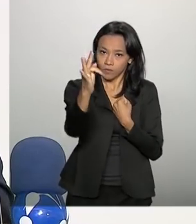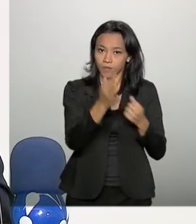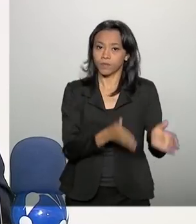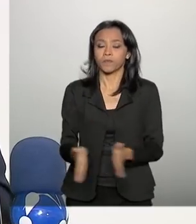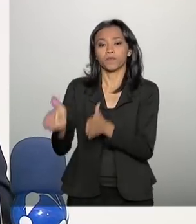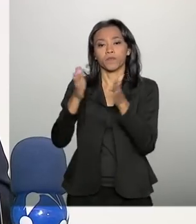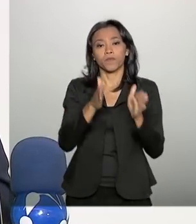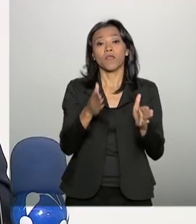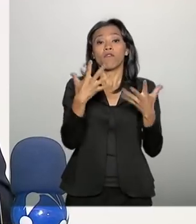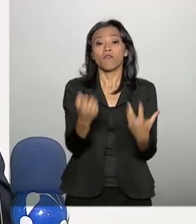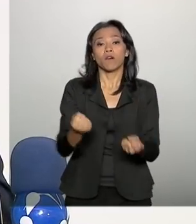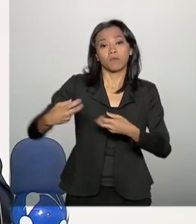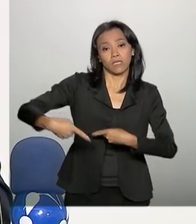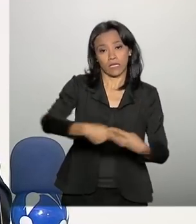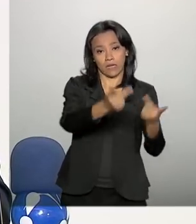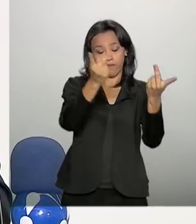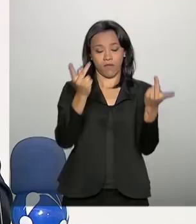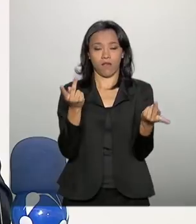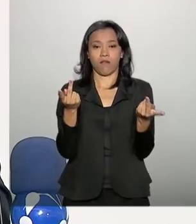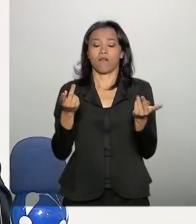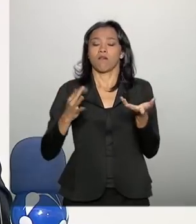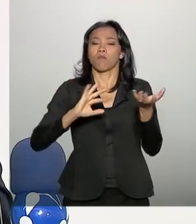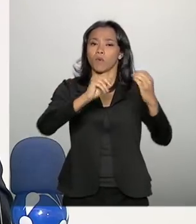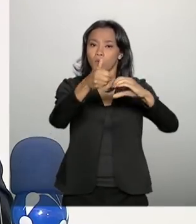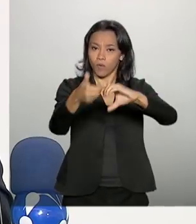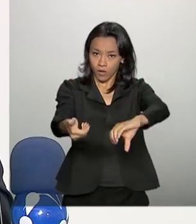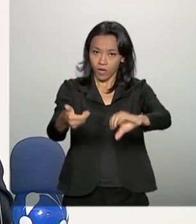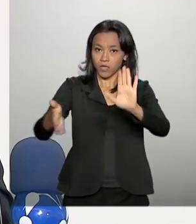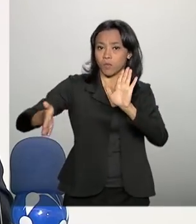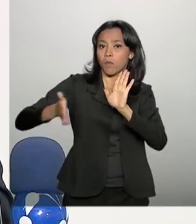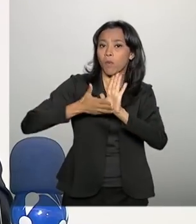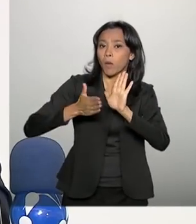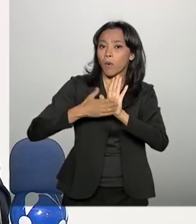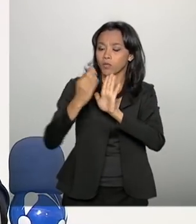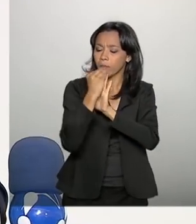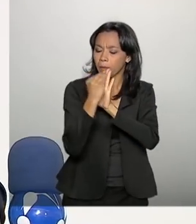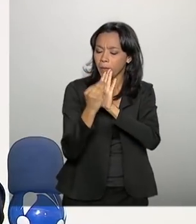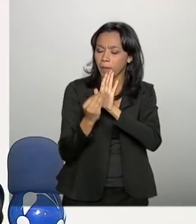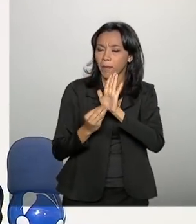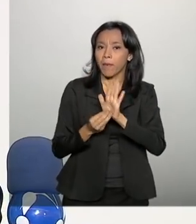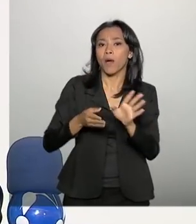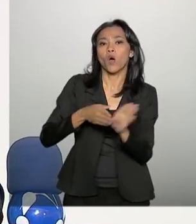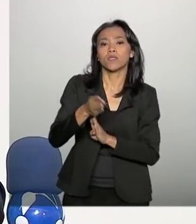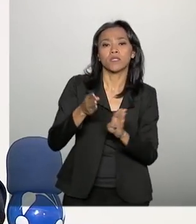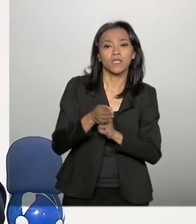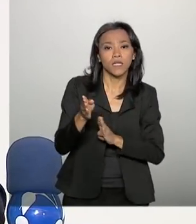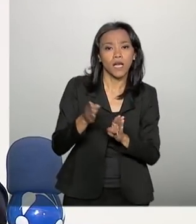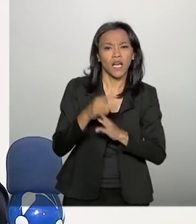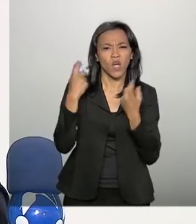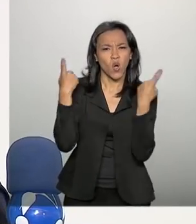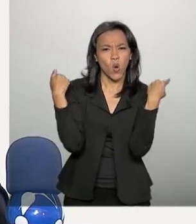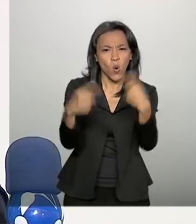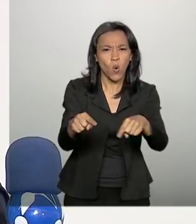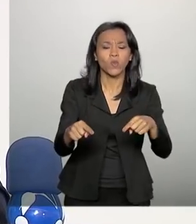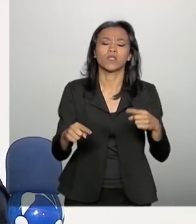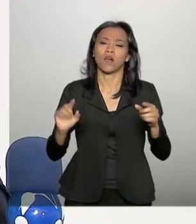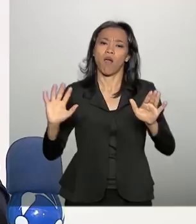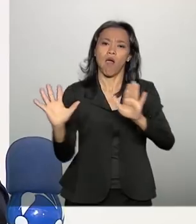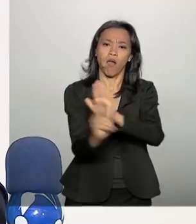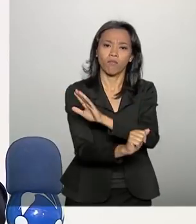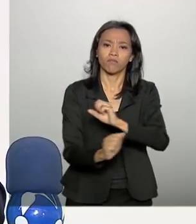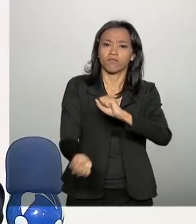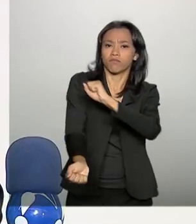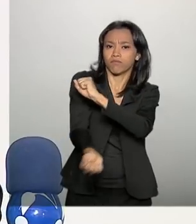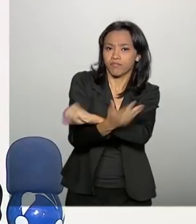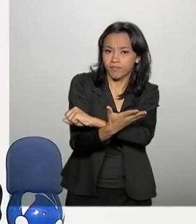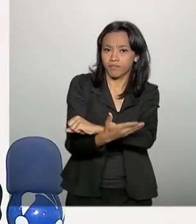ao congresso uma proposta que auxilie no combate ao crime organizado e a corrupção